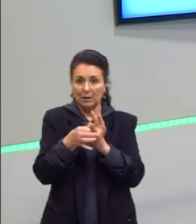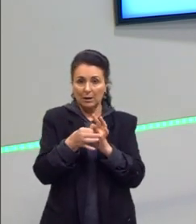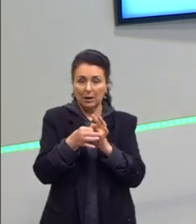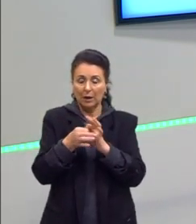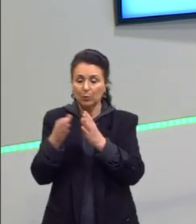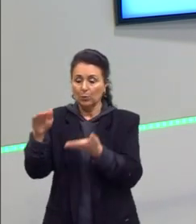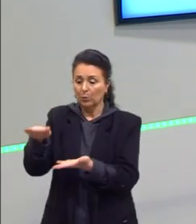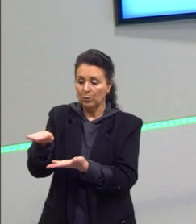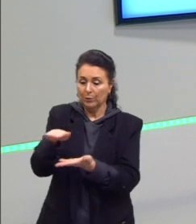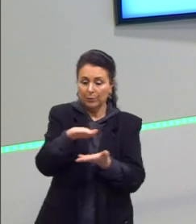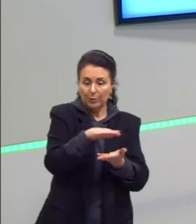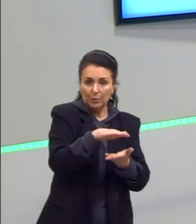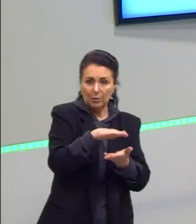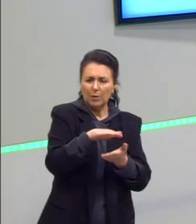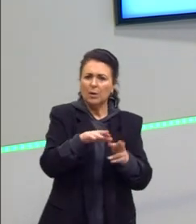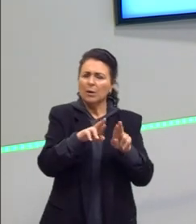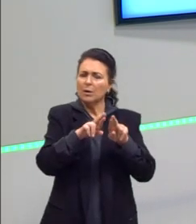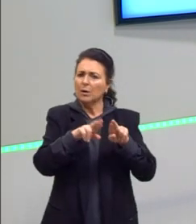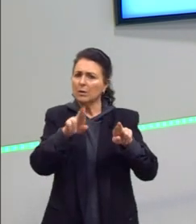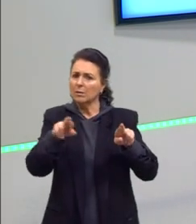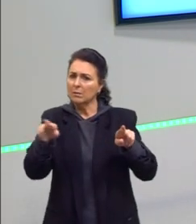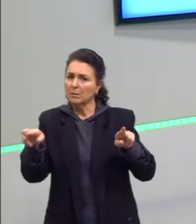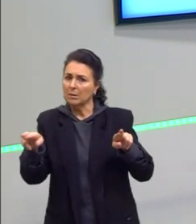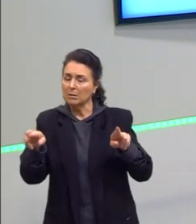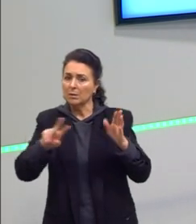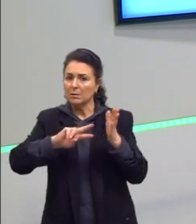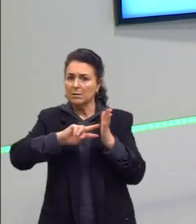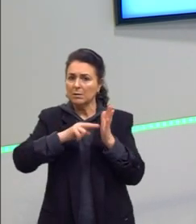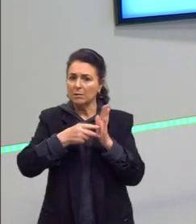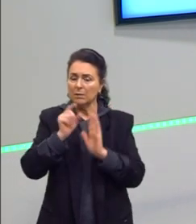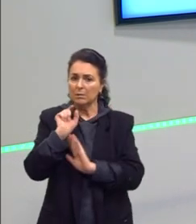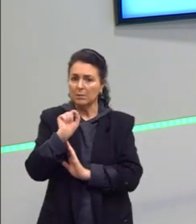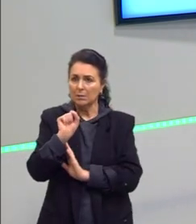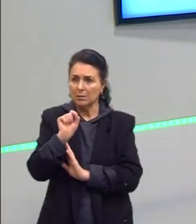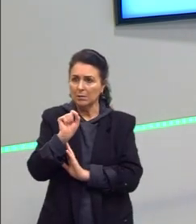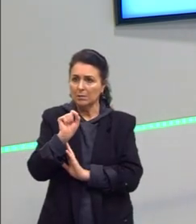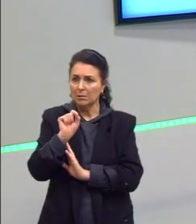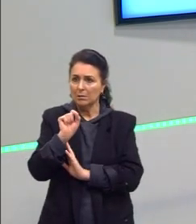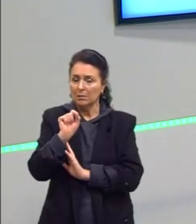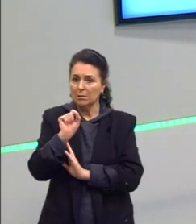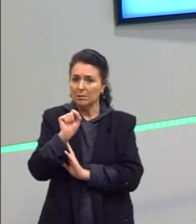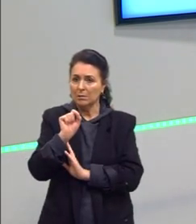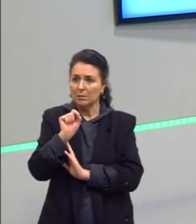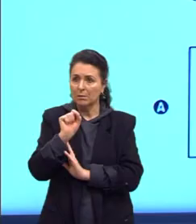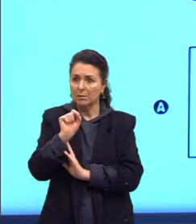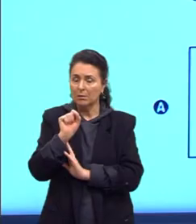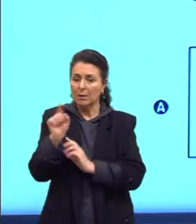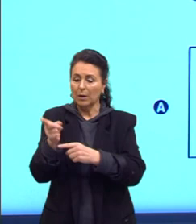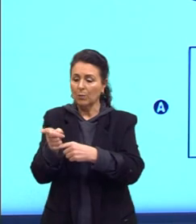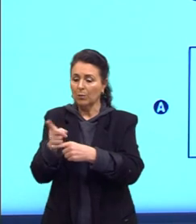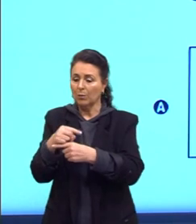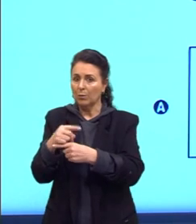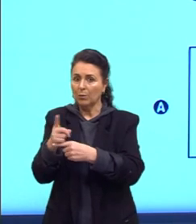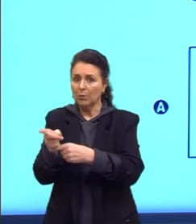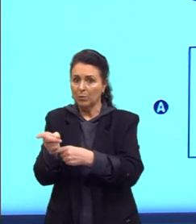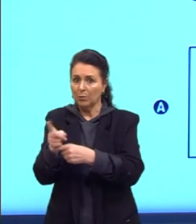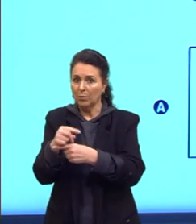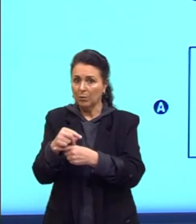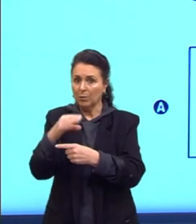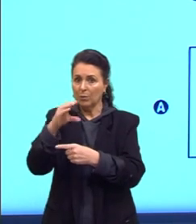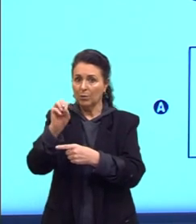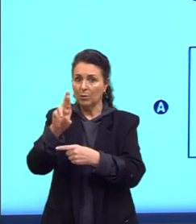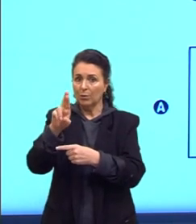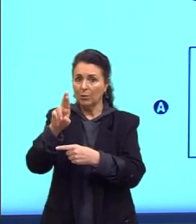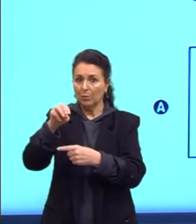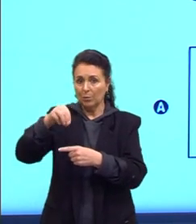o quê que é a resistência na Gente o que que é resistência é o nosso cronômetro então resistente